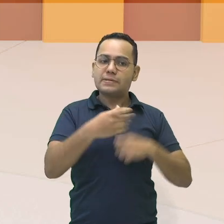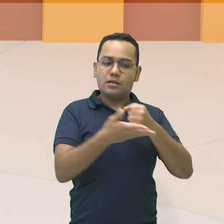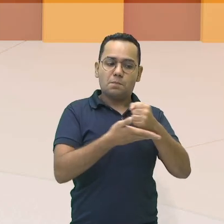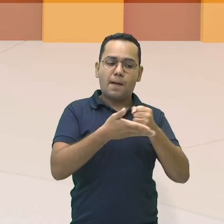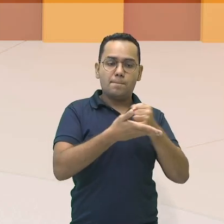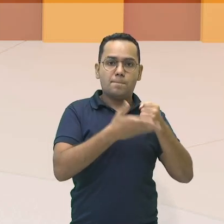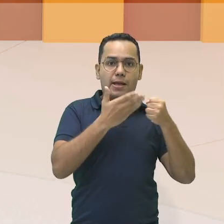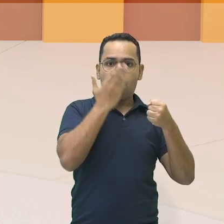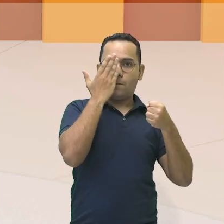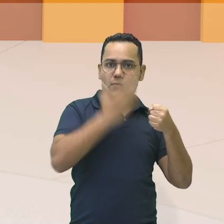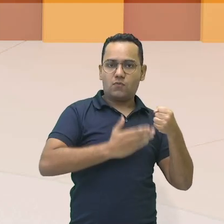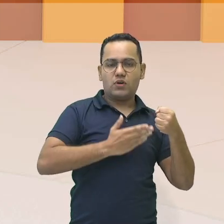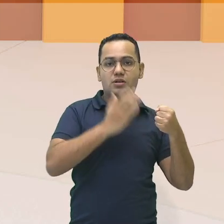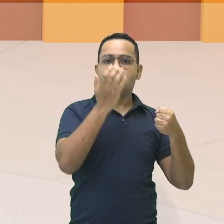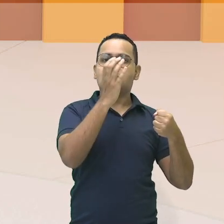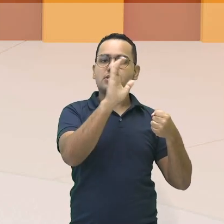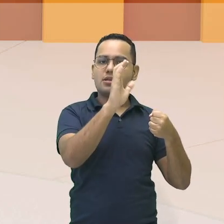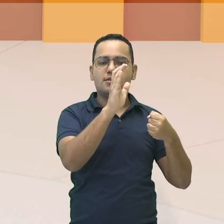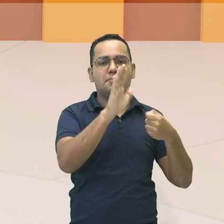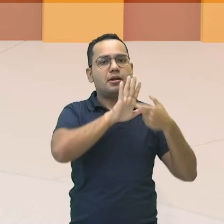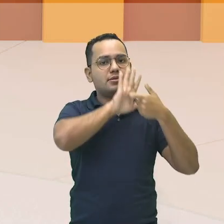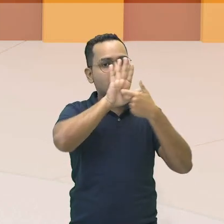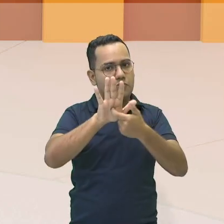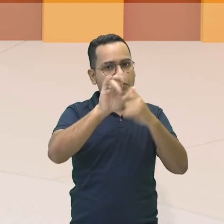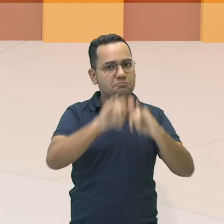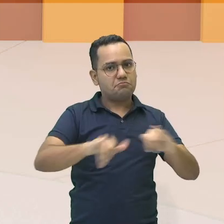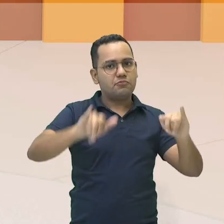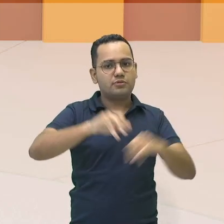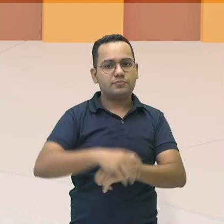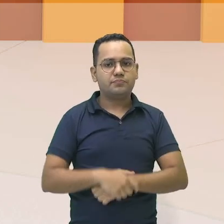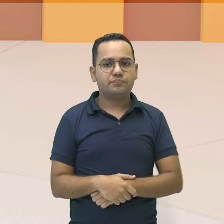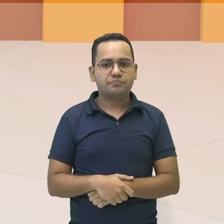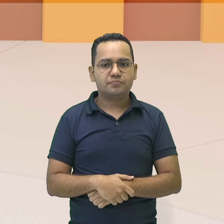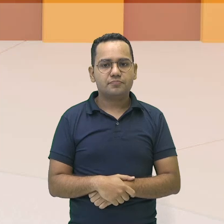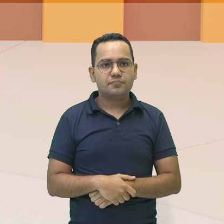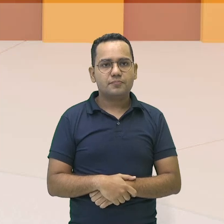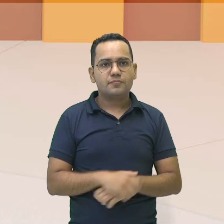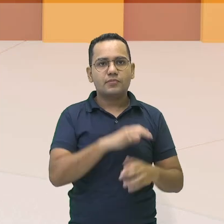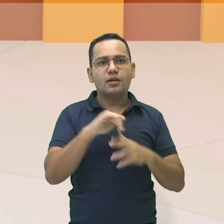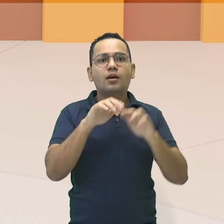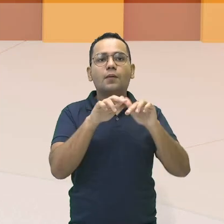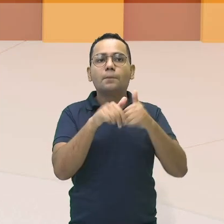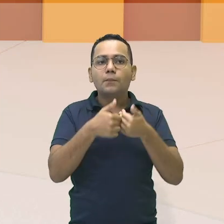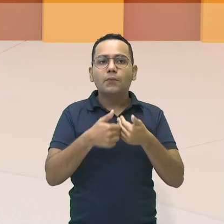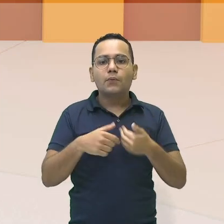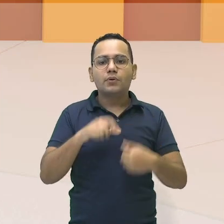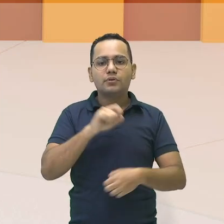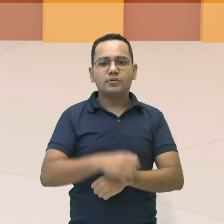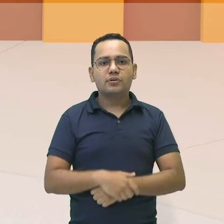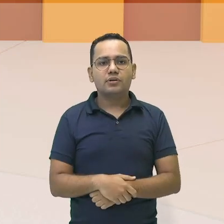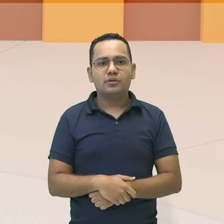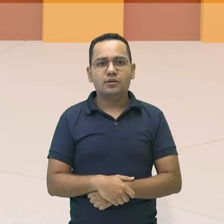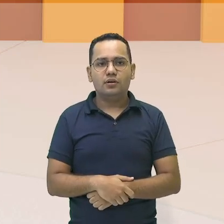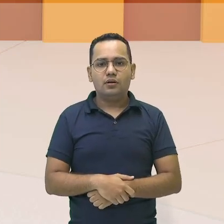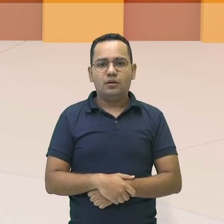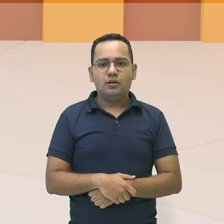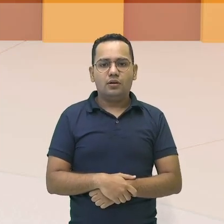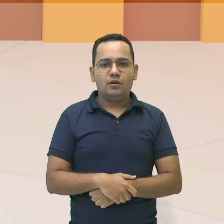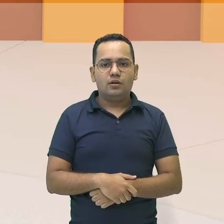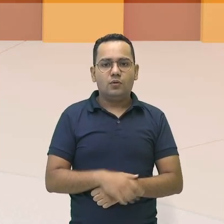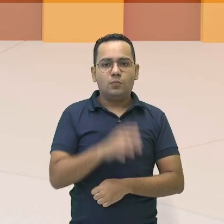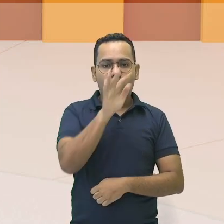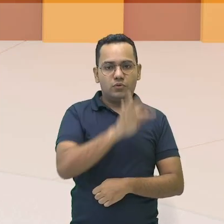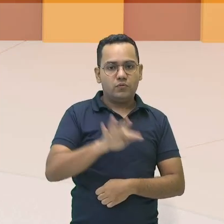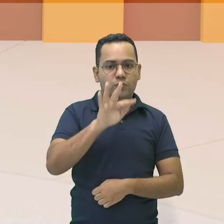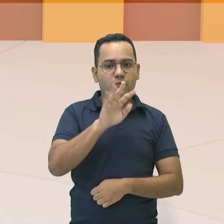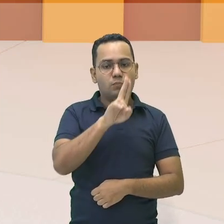teoria, esse debate deles. E aí eles pediram para uma universidade estadunidense, desculpa a pronúncia em inglês,